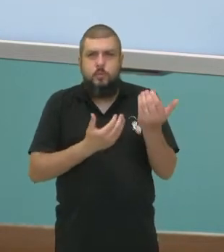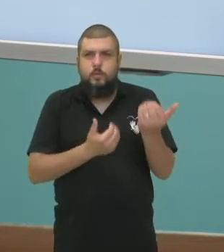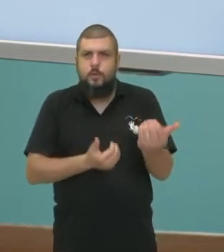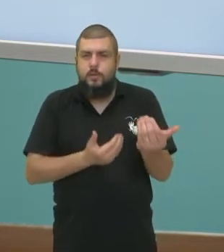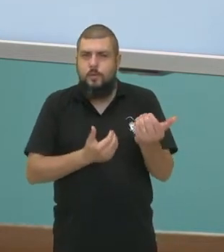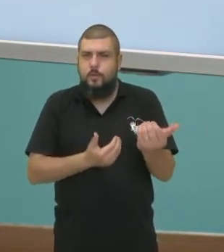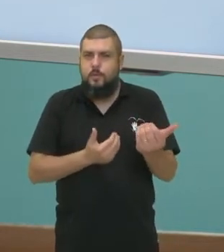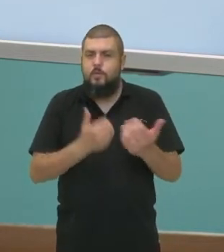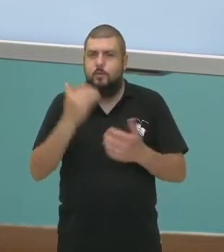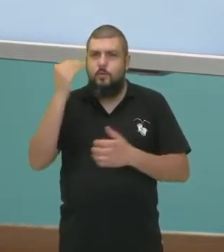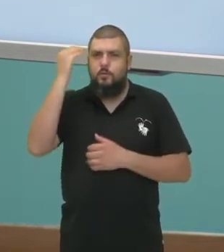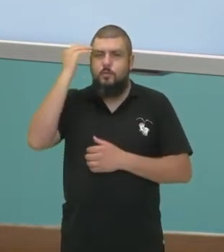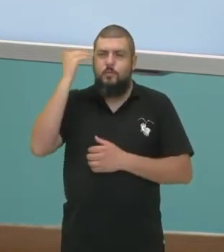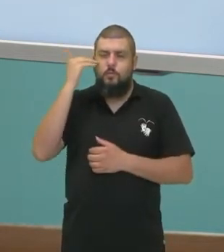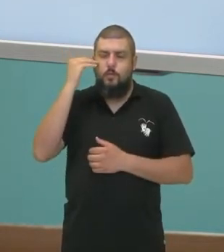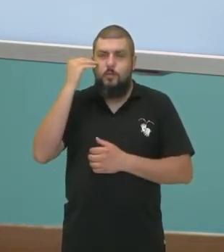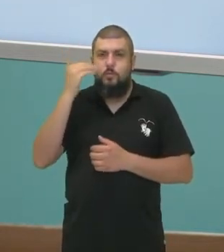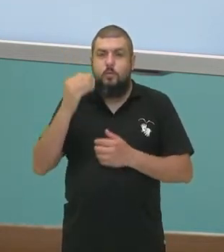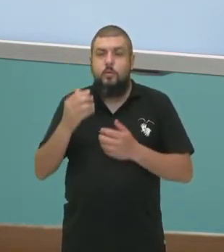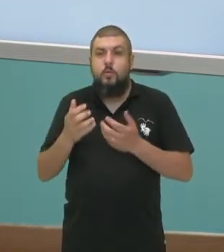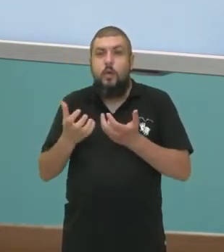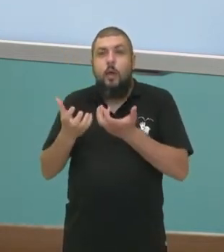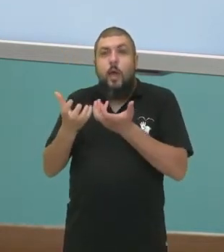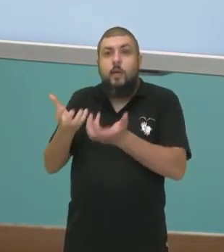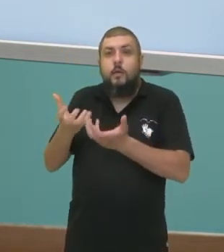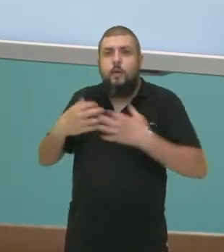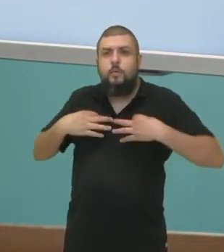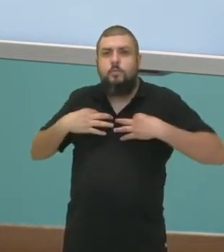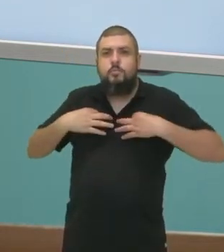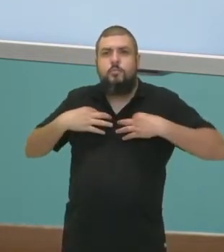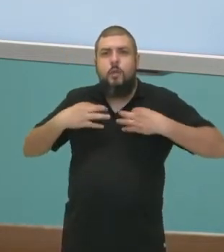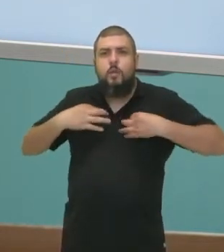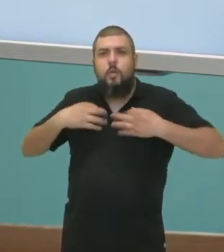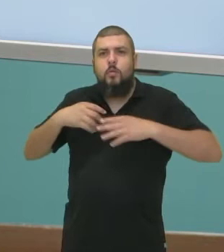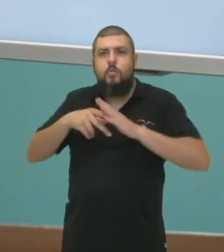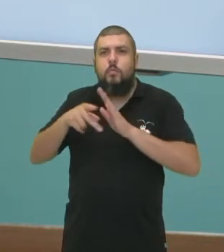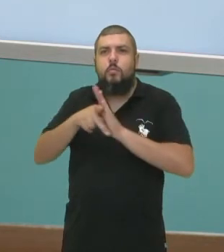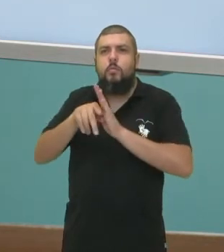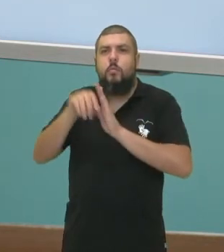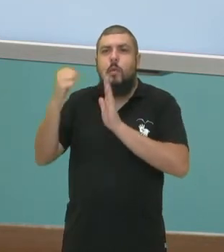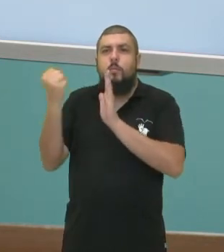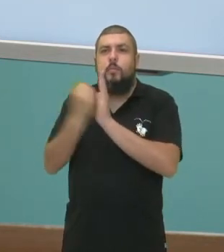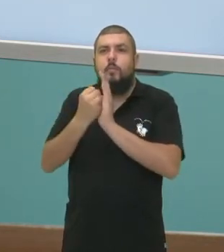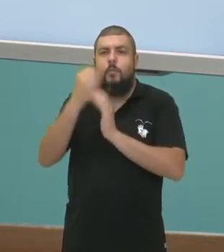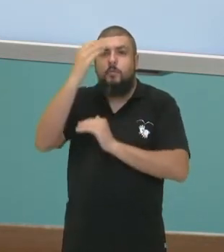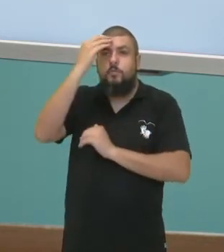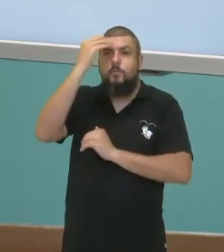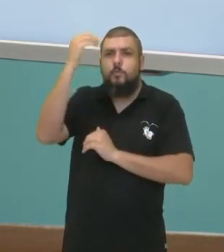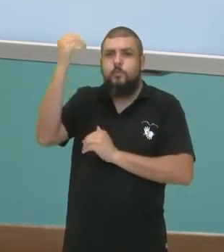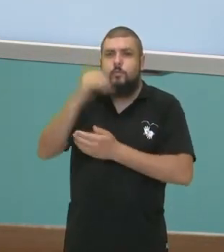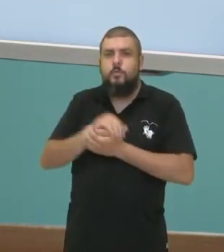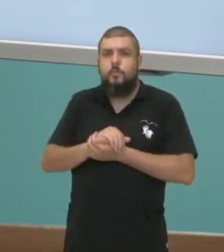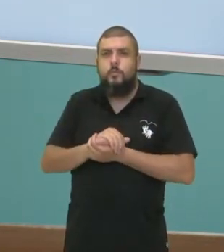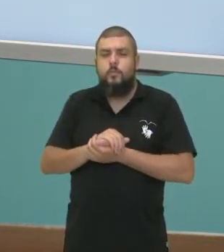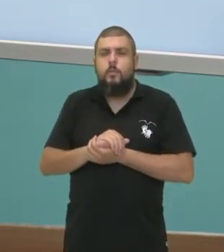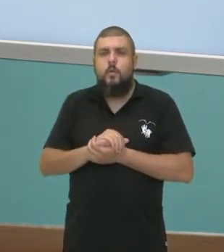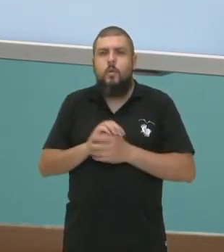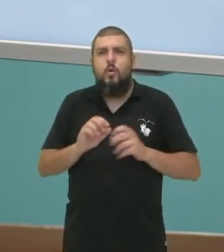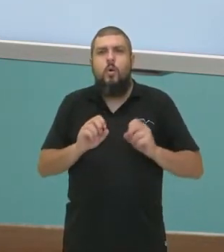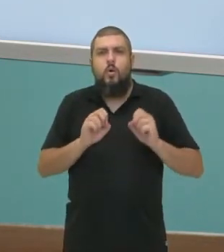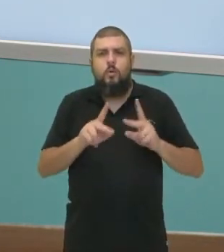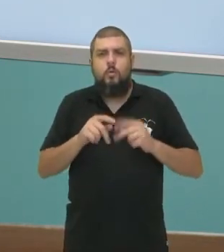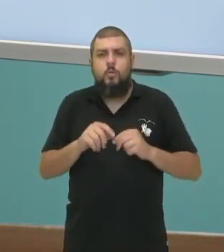que querem, né, que querem usufruir, que querem aquela roupa, né, que gostam, mas, né, então vai lá e compra, mas existem